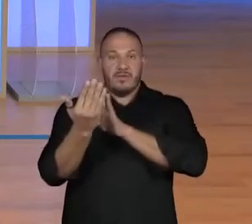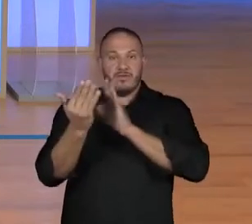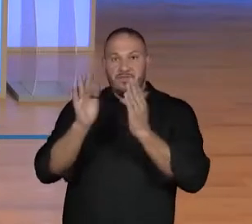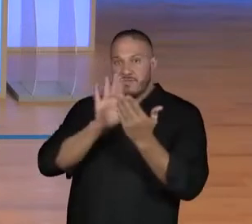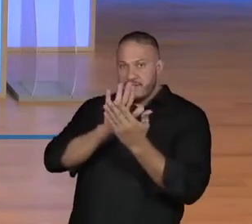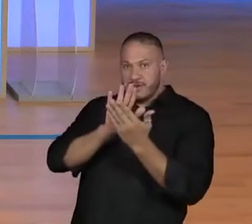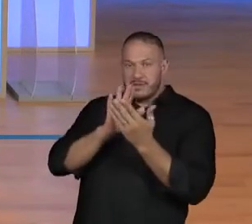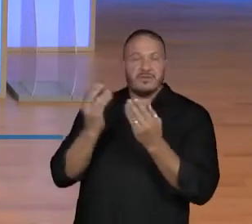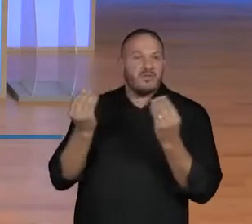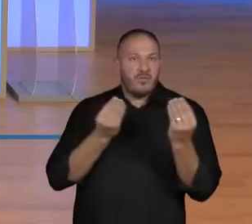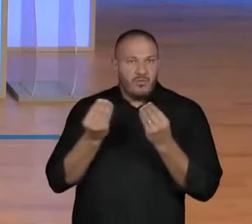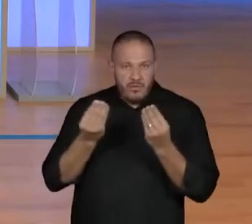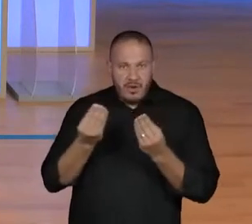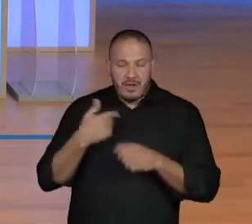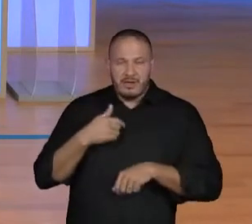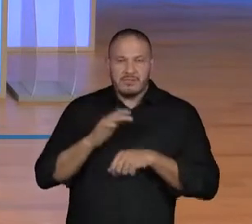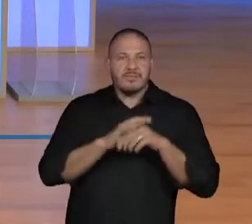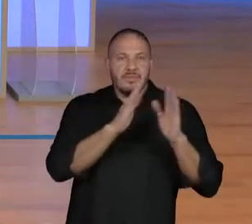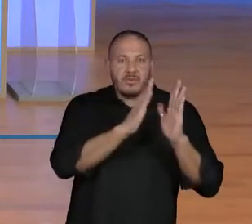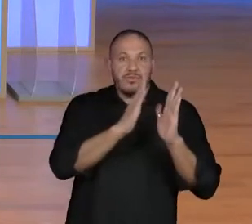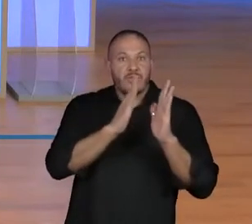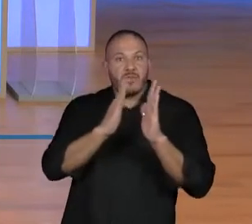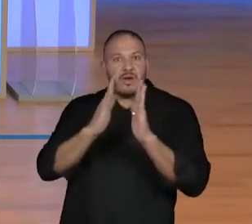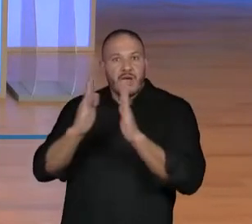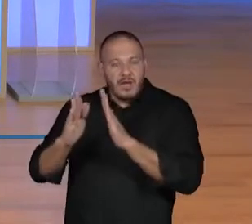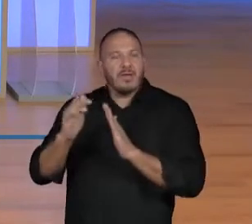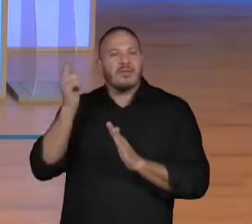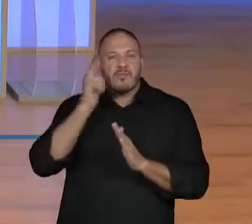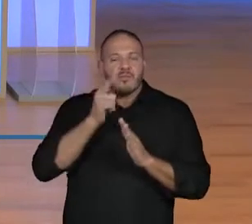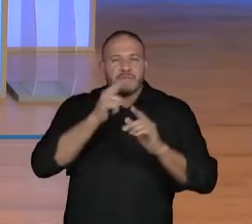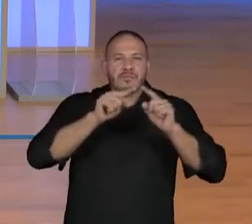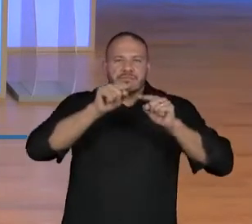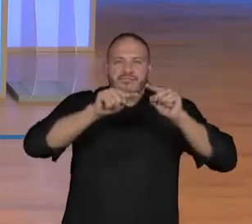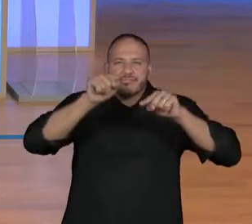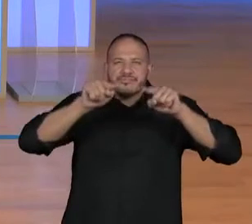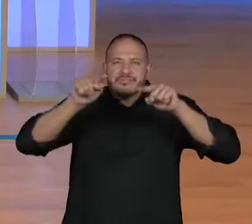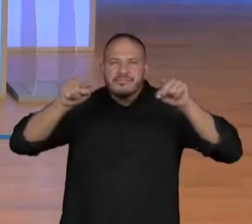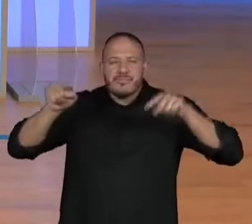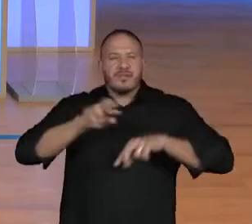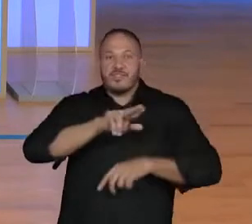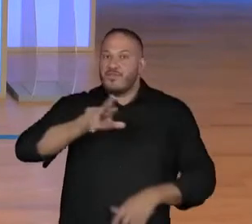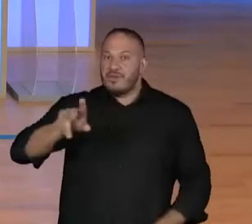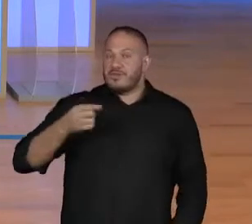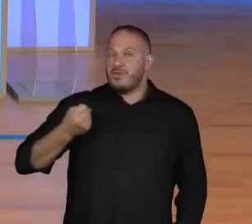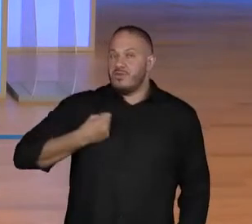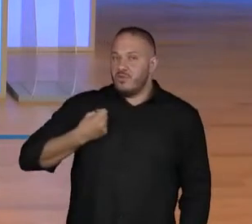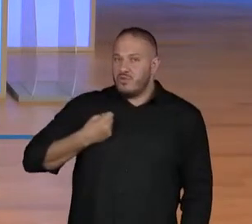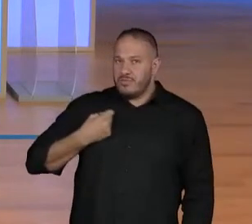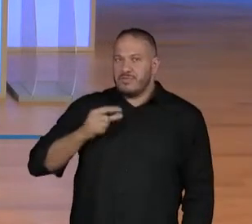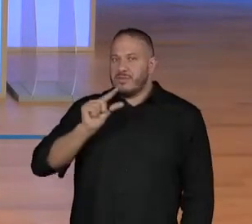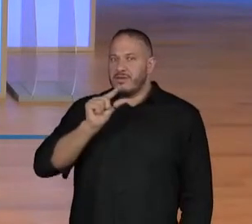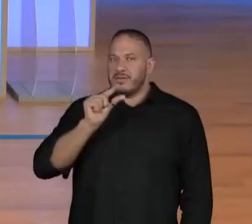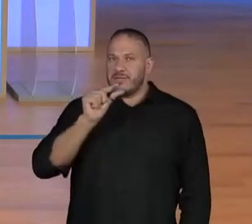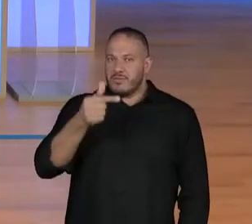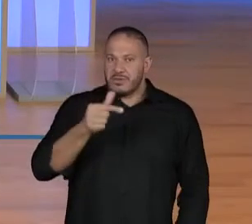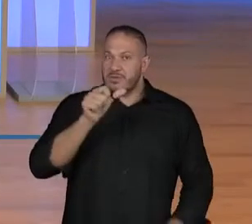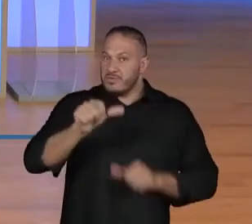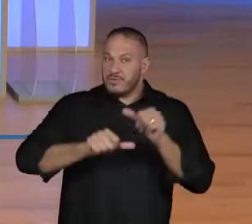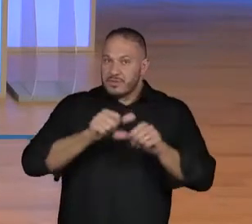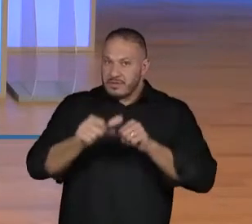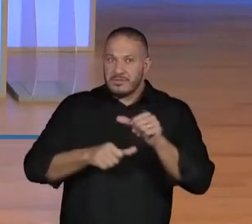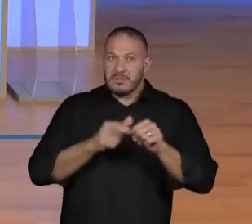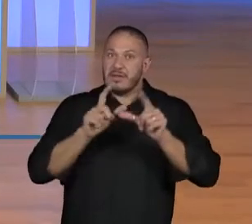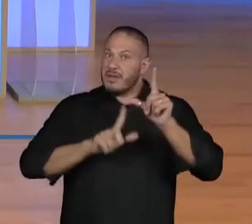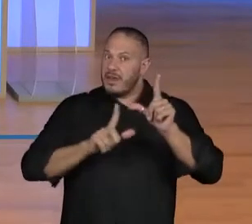Essas cartinhas na ordem correta para obter diferentes números e depois a gente converteu em letras. E